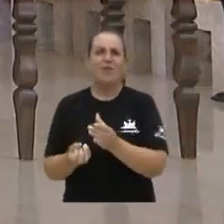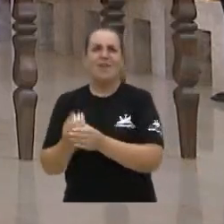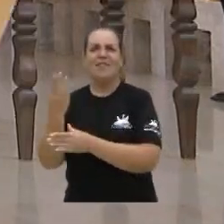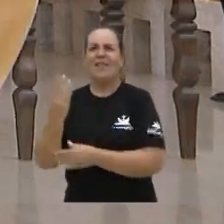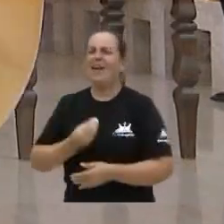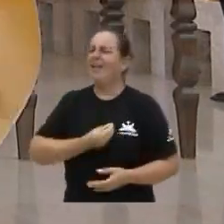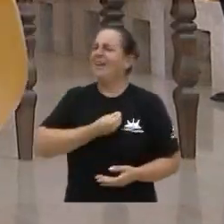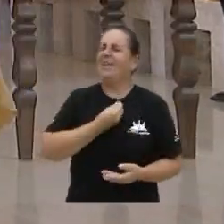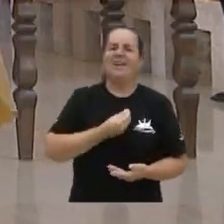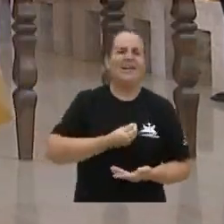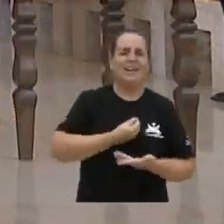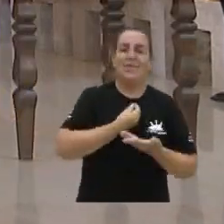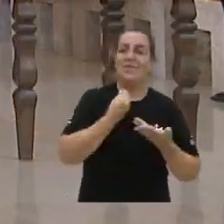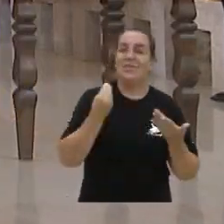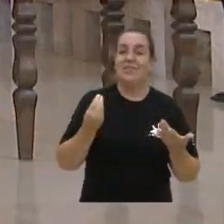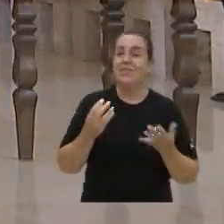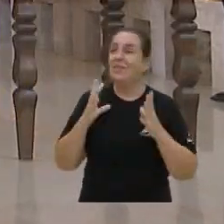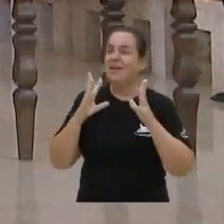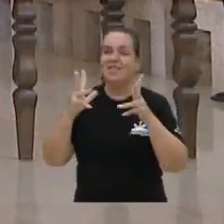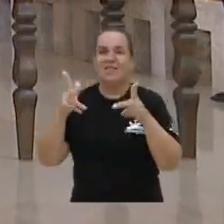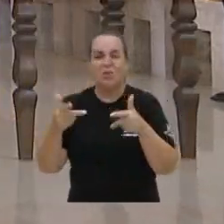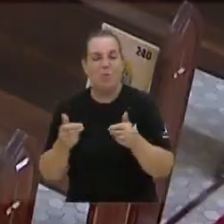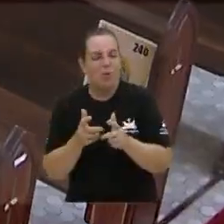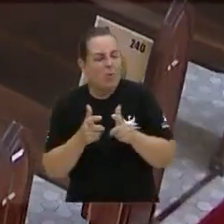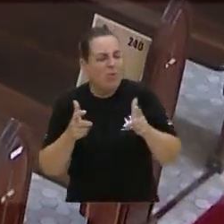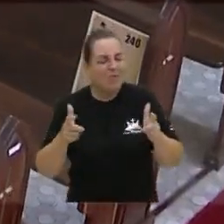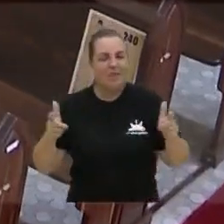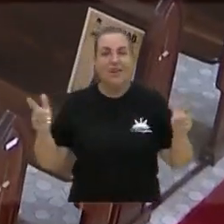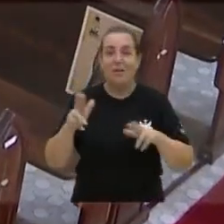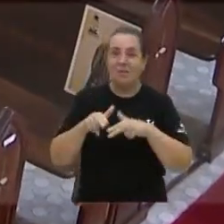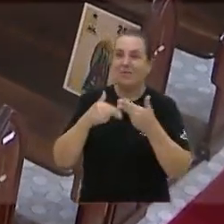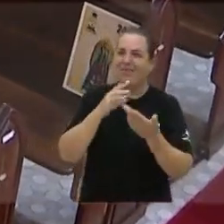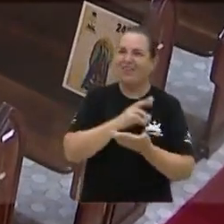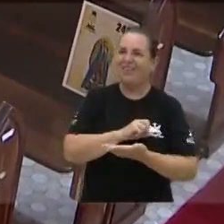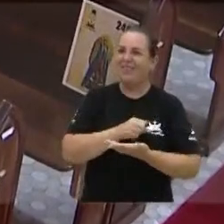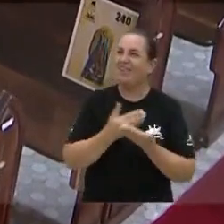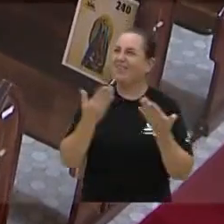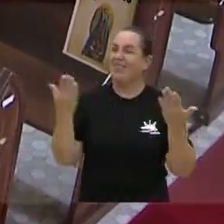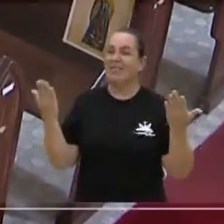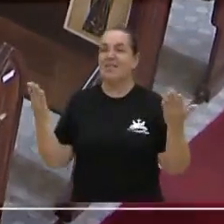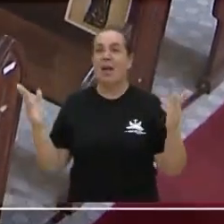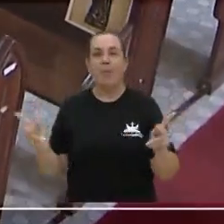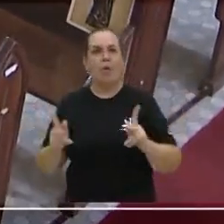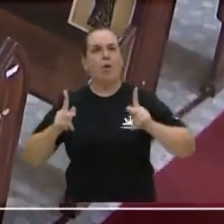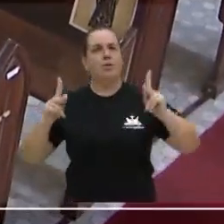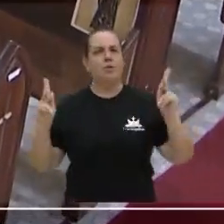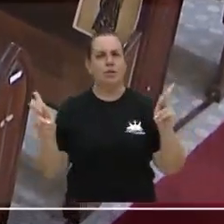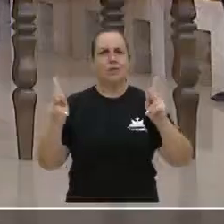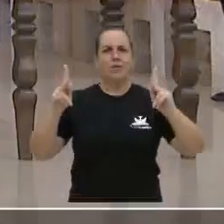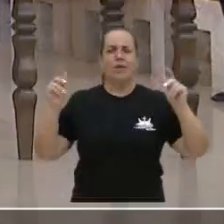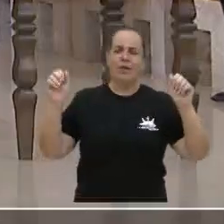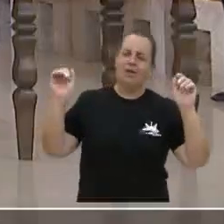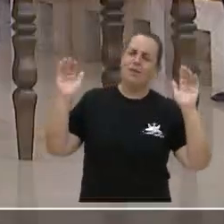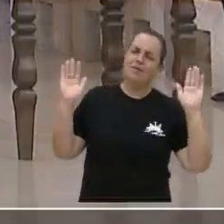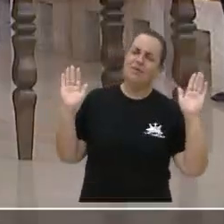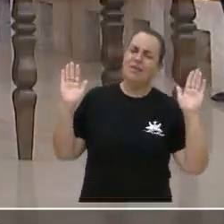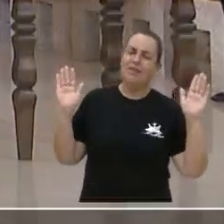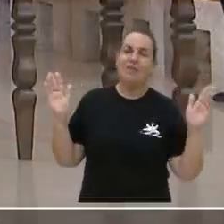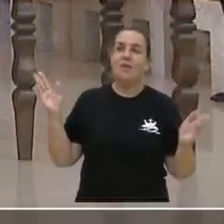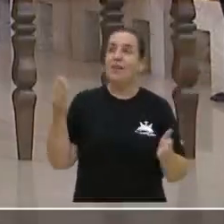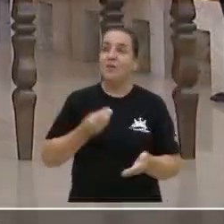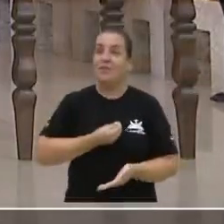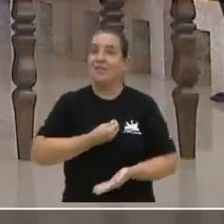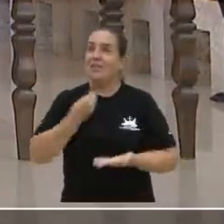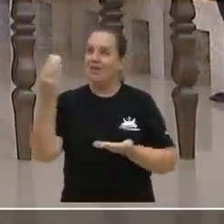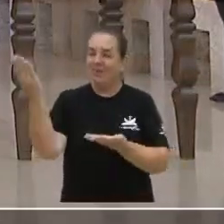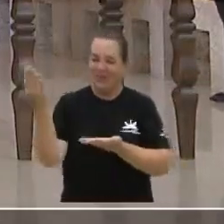da vida, é fruto que cresce no amor. É vida que vence a morte, é vida que